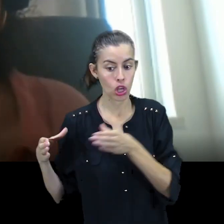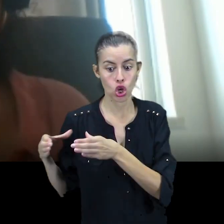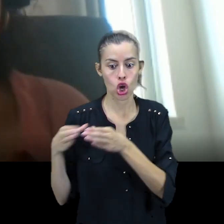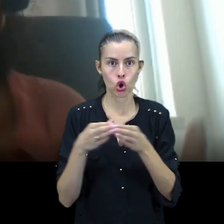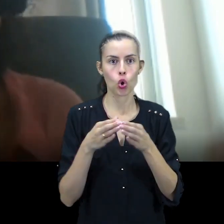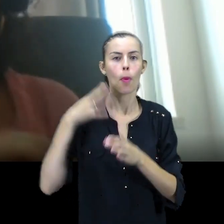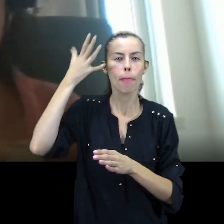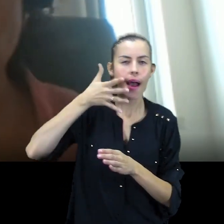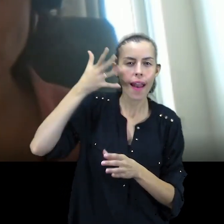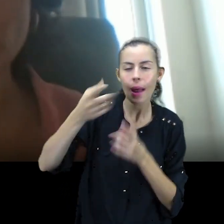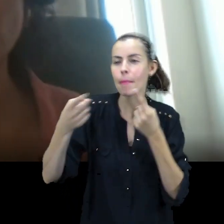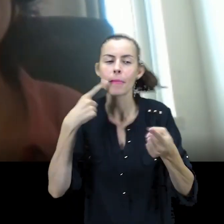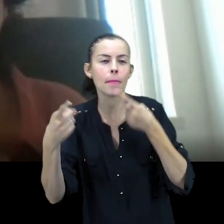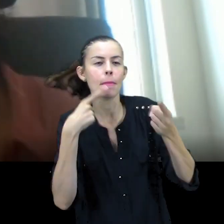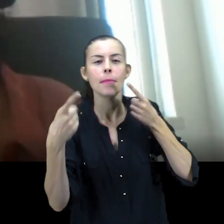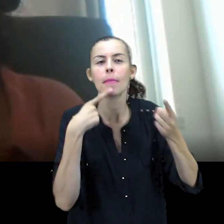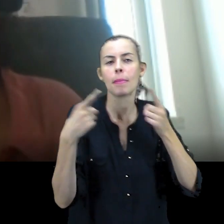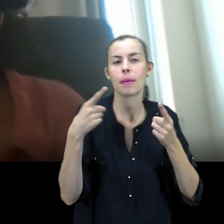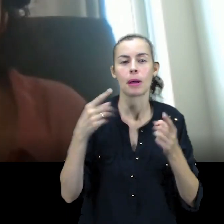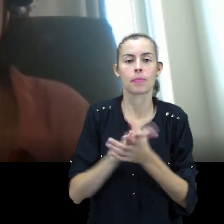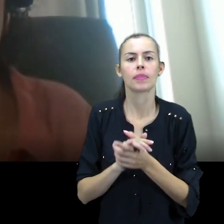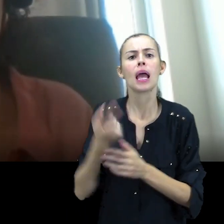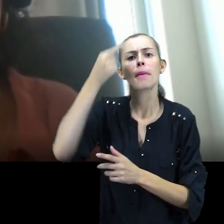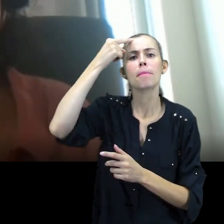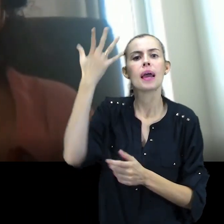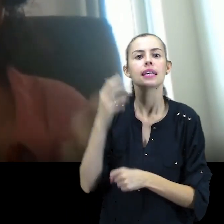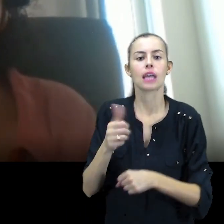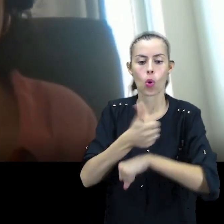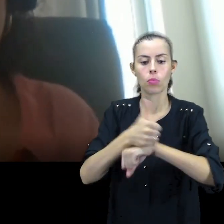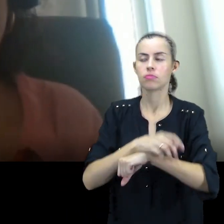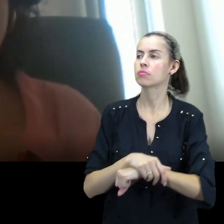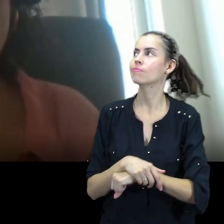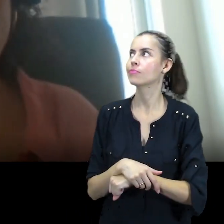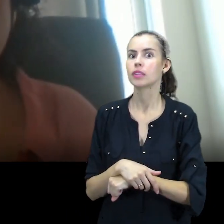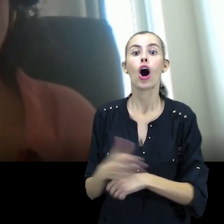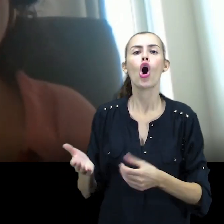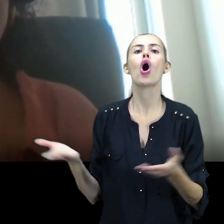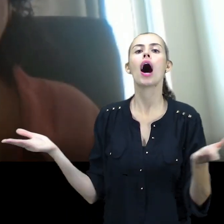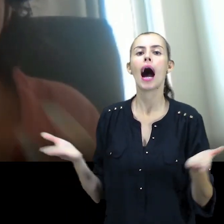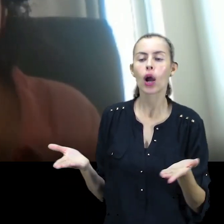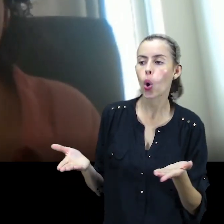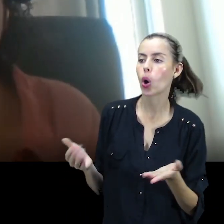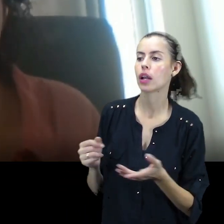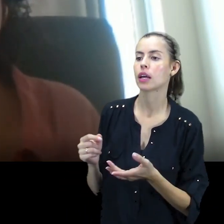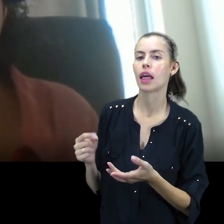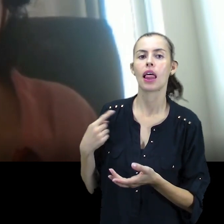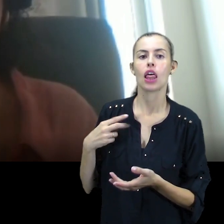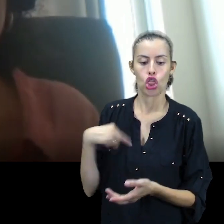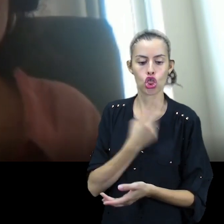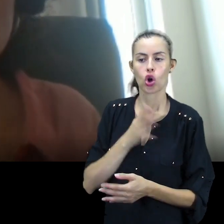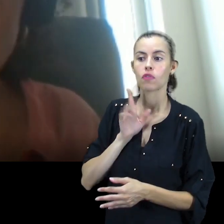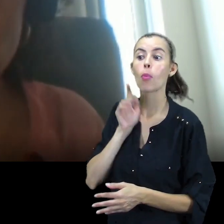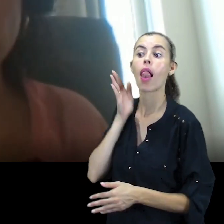estão sentindo daqui que a gente está discutindo, que vocês acham que precisa discutir lá também? O que é que vocês têm para trazer? Então, essa é uma forma de